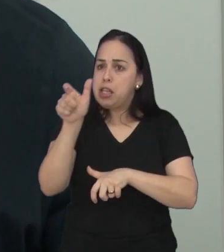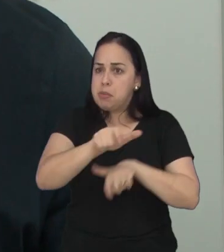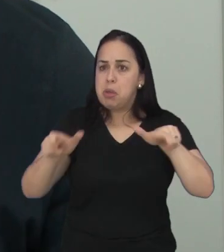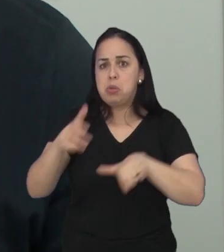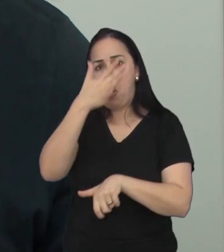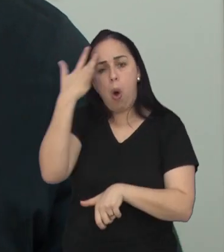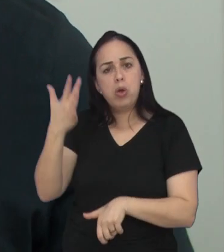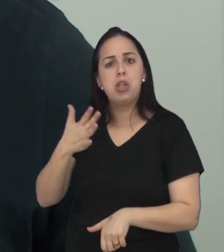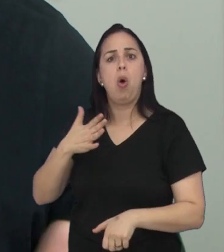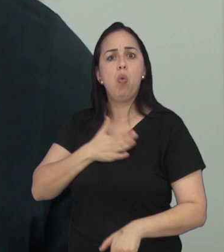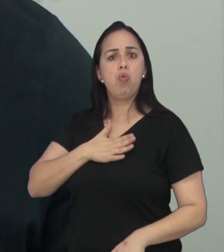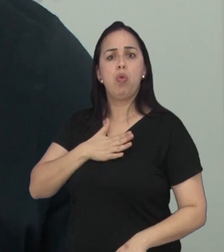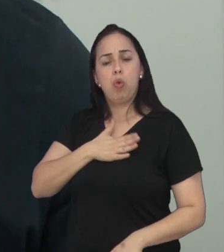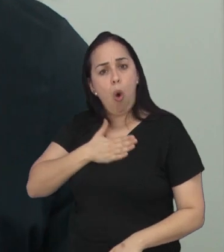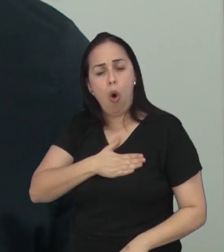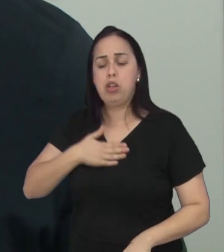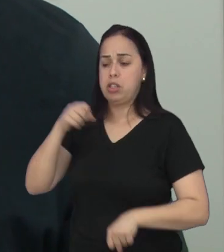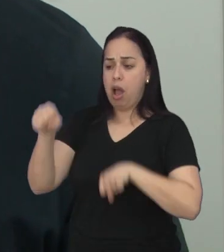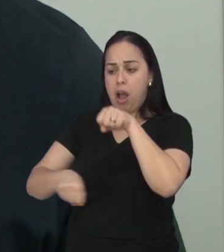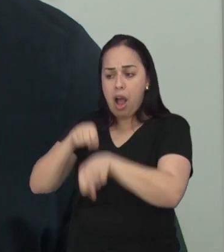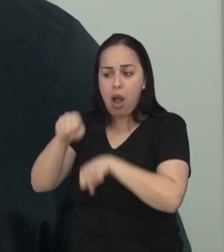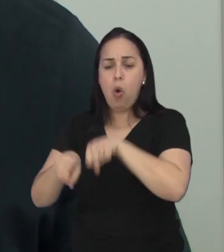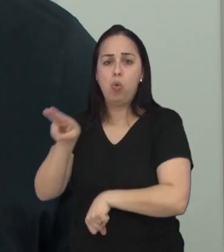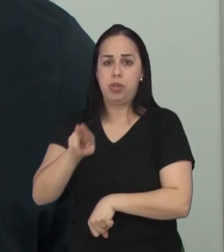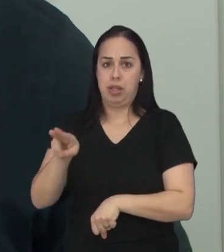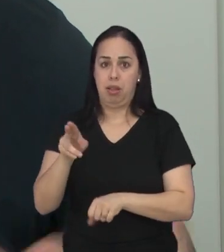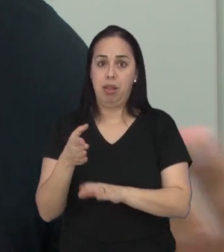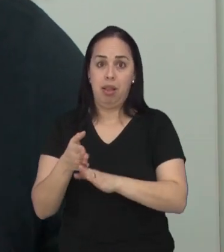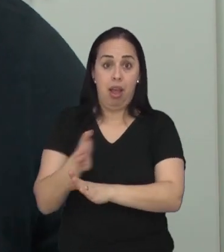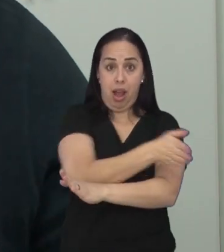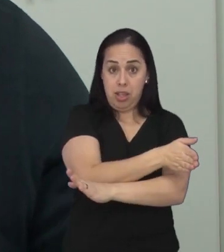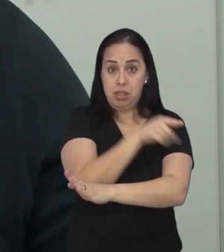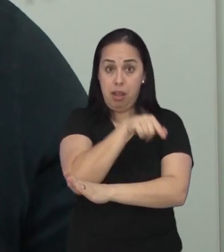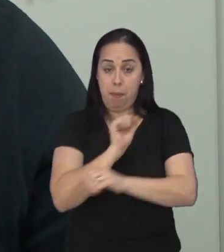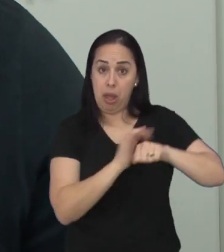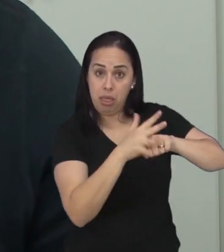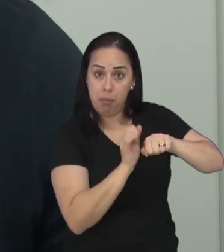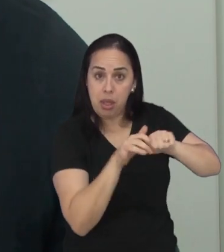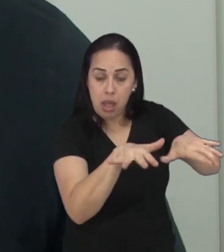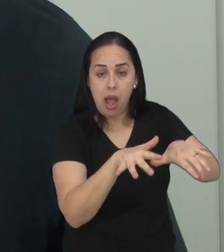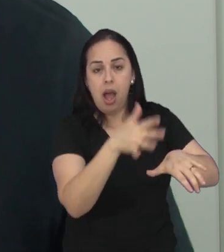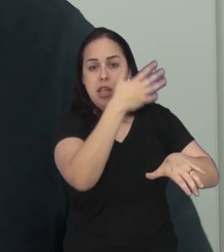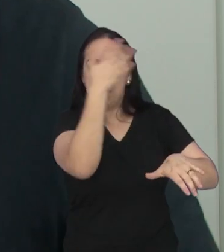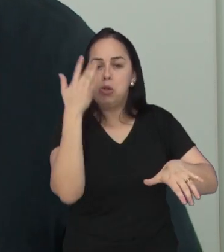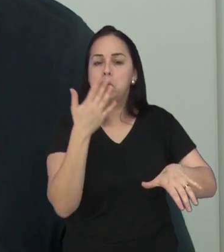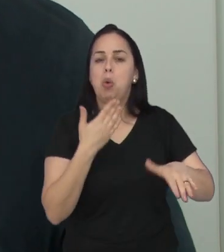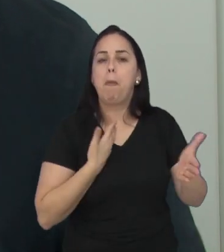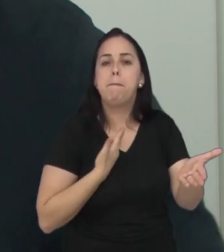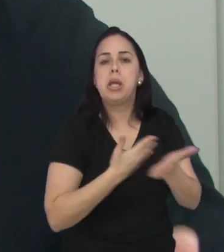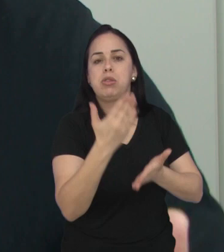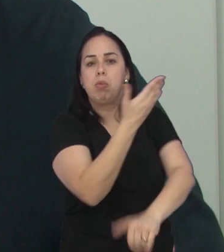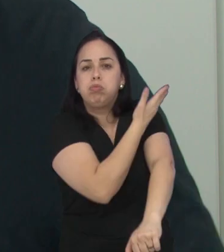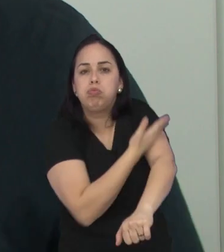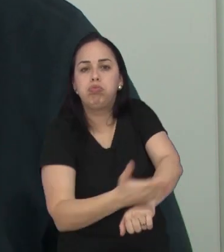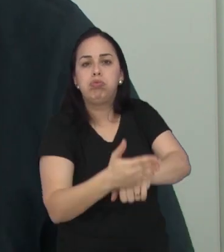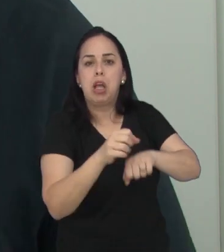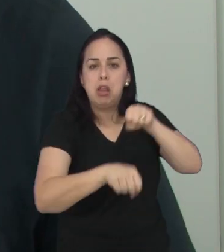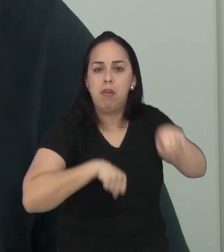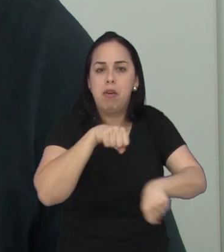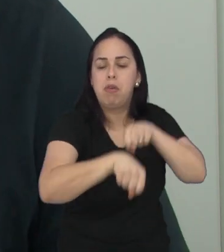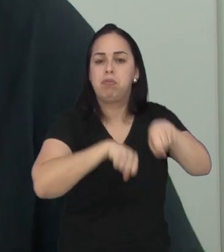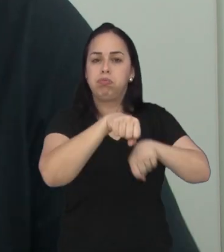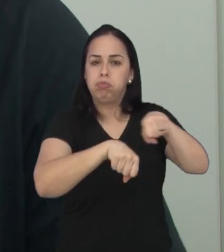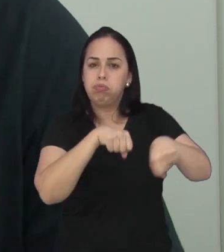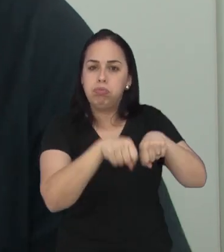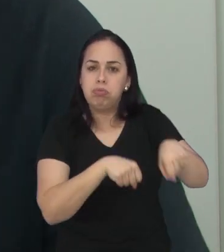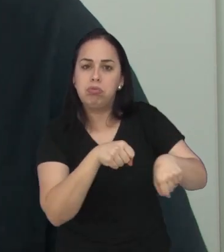grande né dos usuários de bicicleta na na cidade né com desde a pandemia que foi onde fortaleceu muito desenvolveu muito